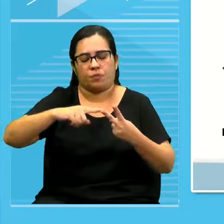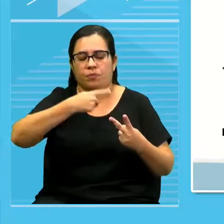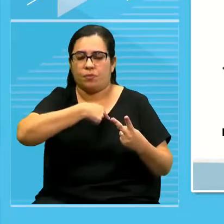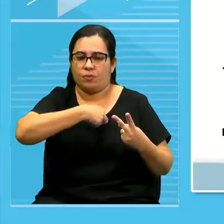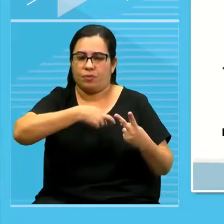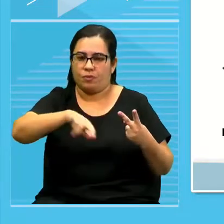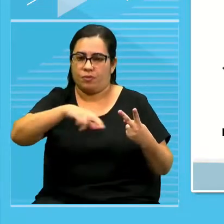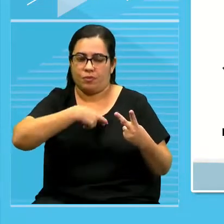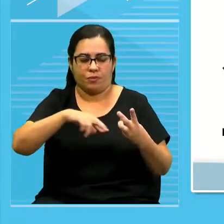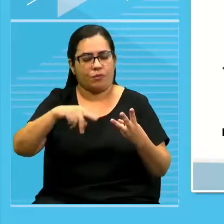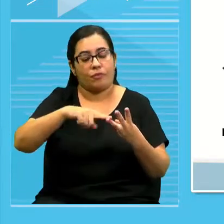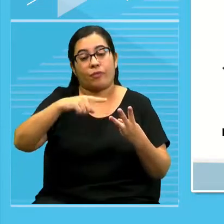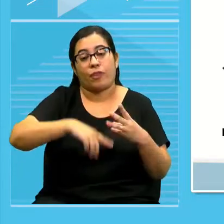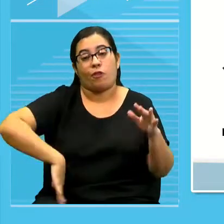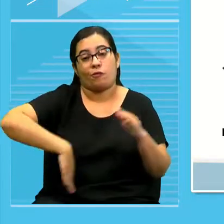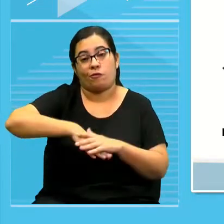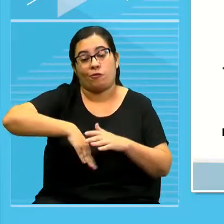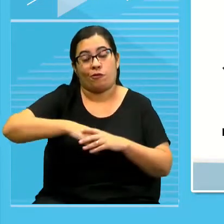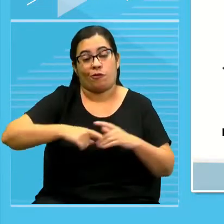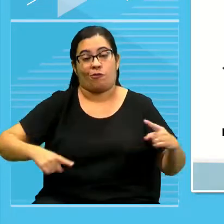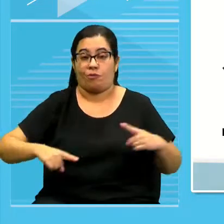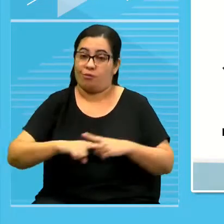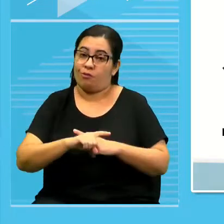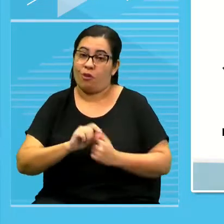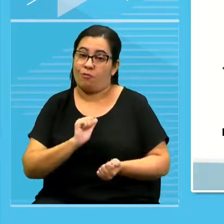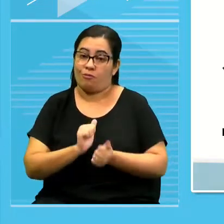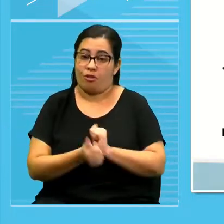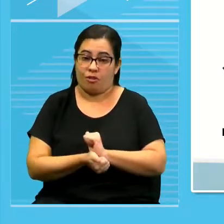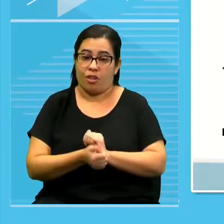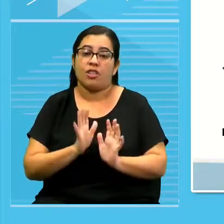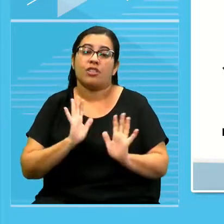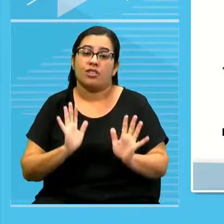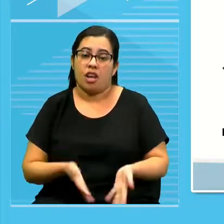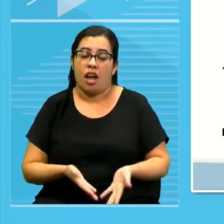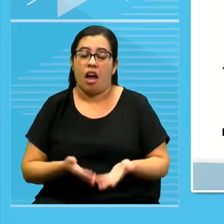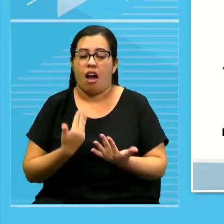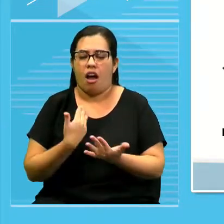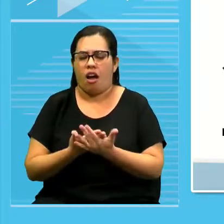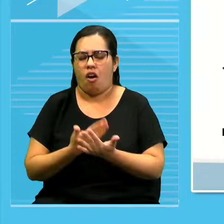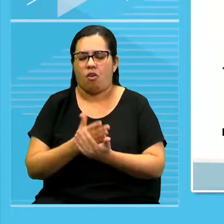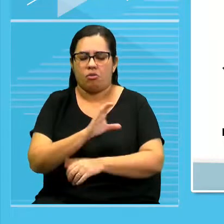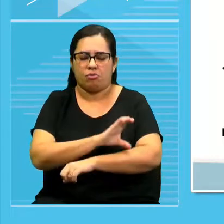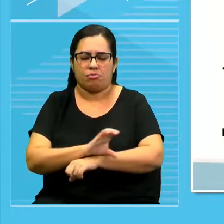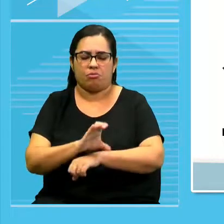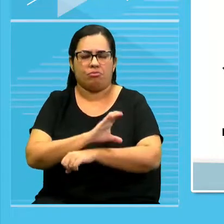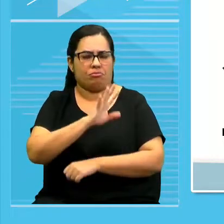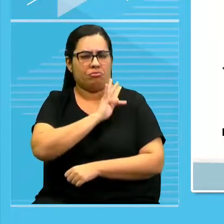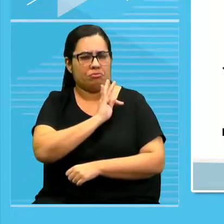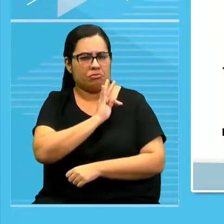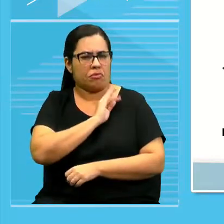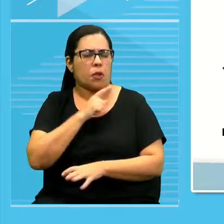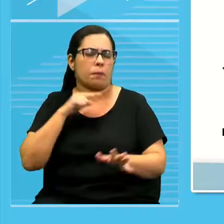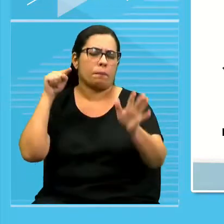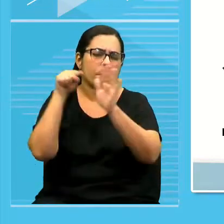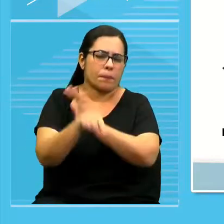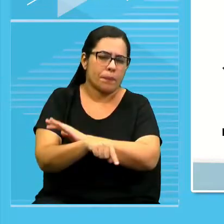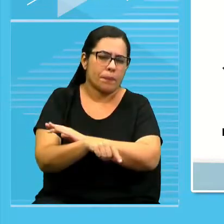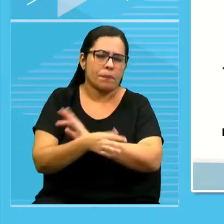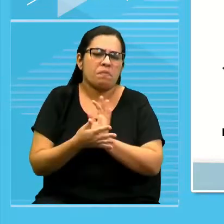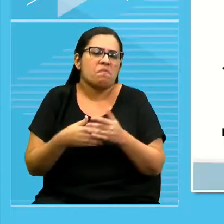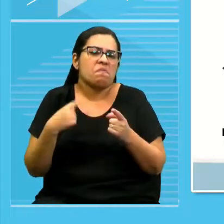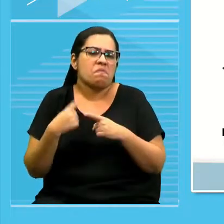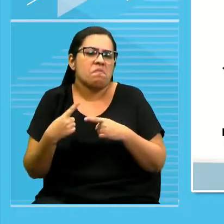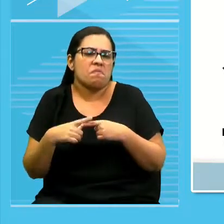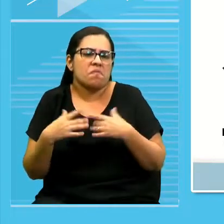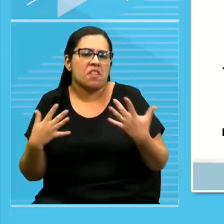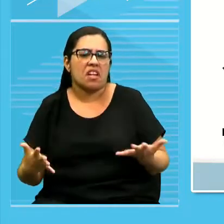e futebol né E hoje eu dei aqui uma aula lá no curso técnico e eu fiz essa pergunta né porque